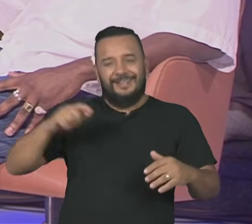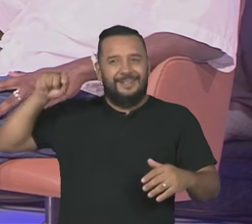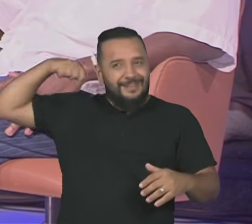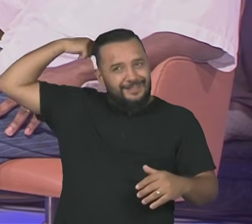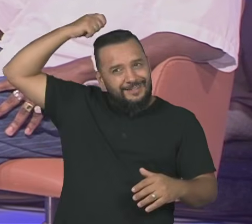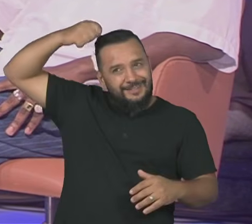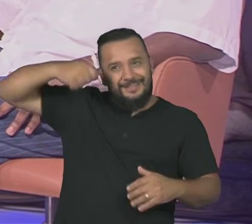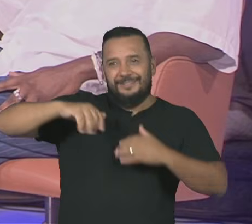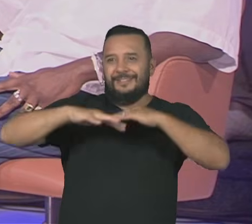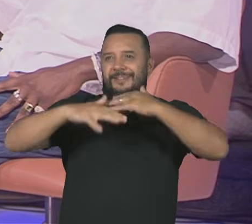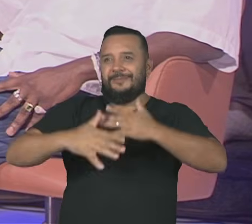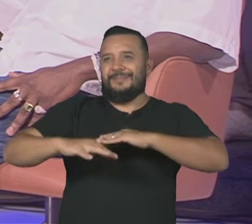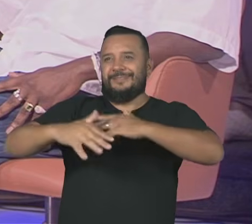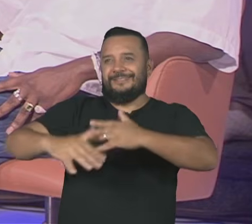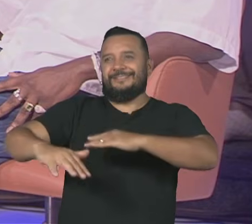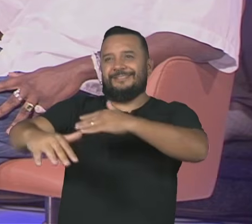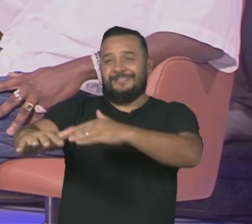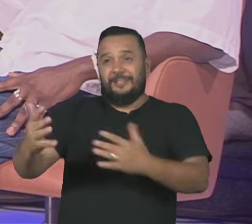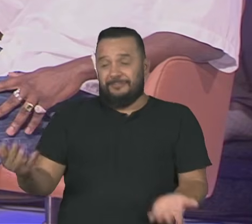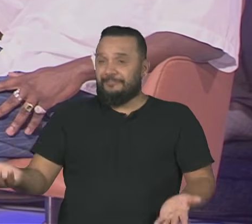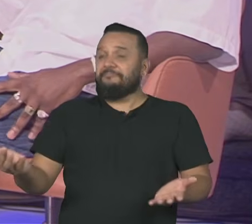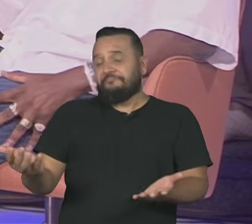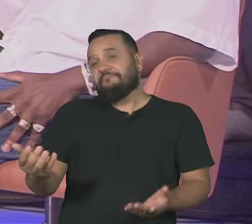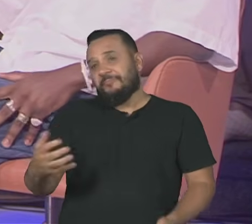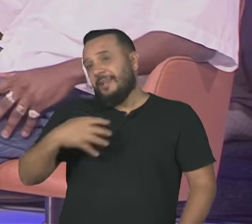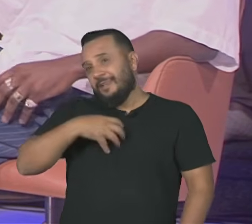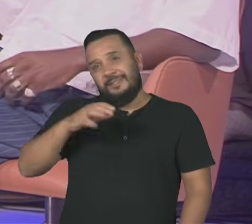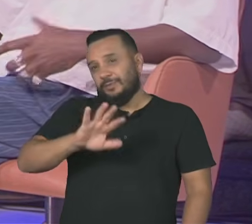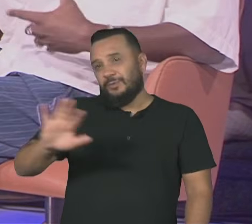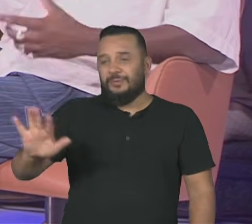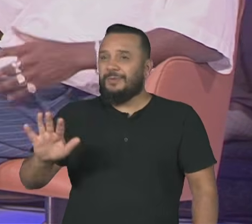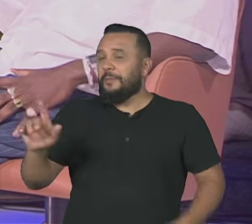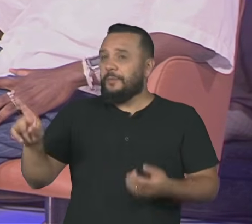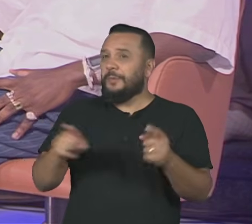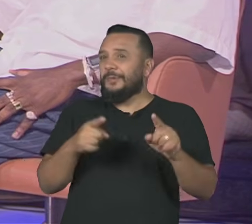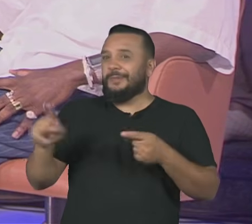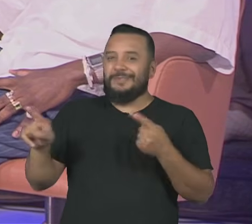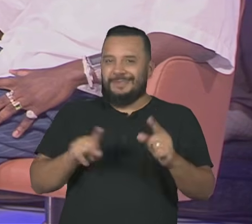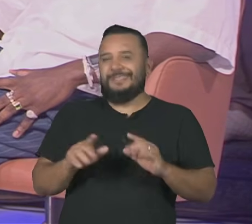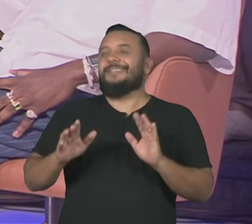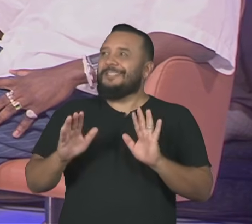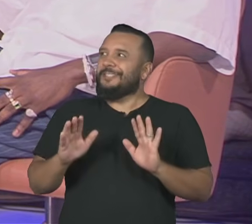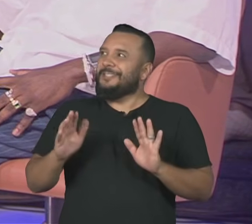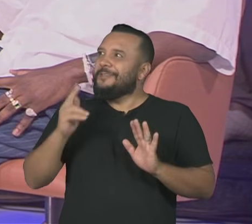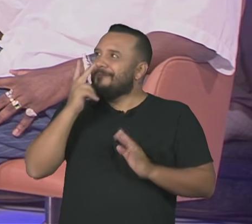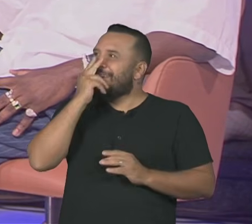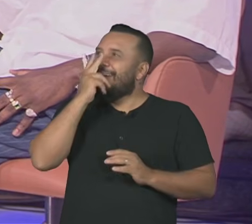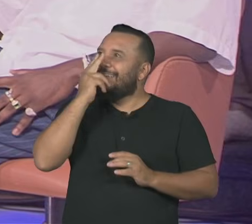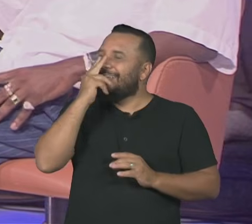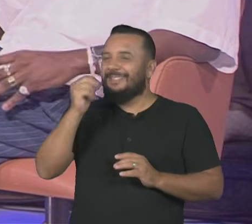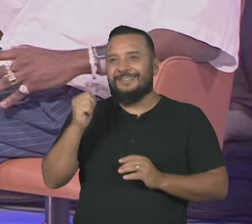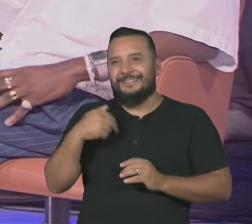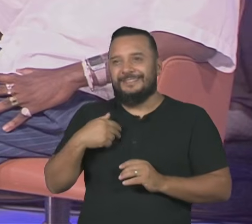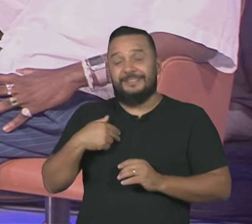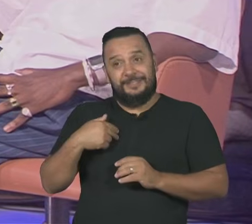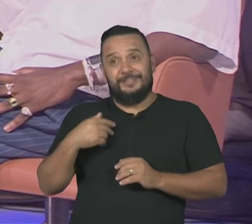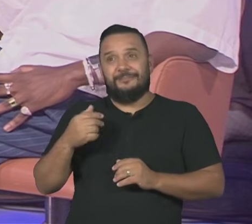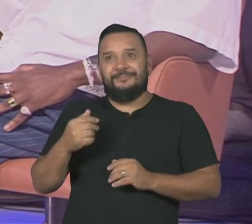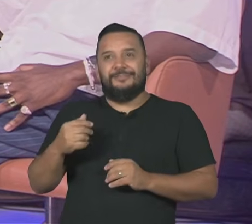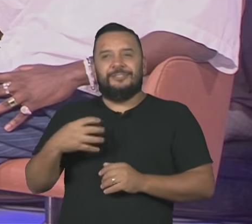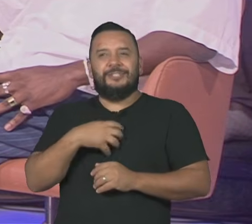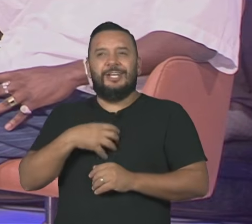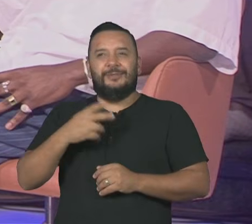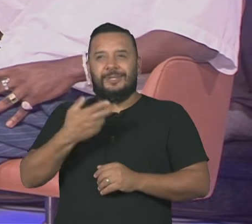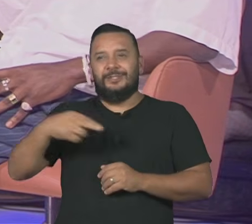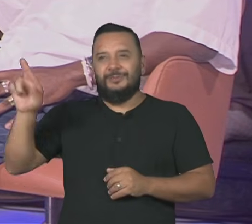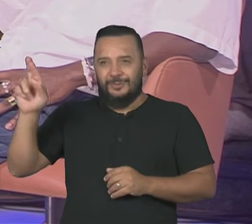Iemanjá. E eu acho que é isso, a música tomou esse lugar de um lugar religioso, assim. Eu